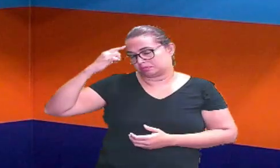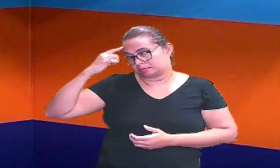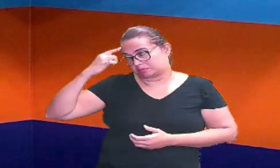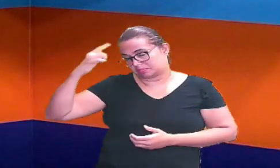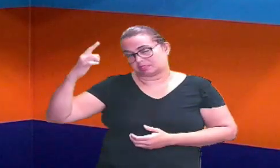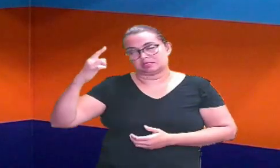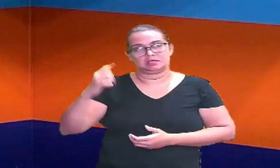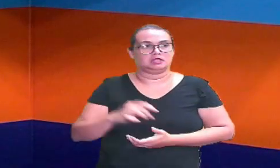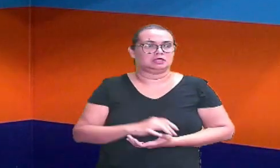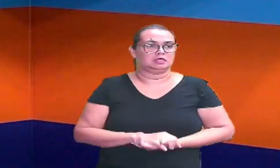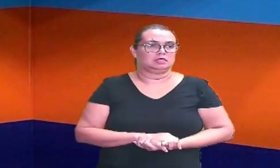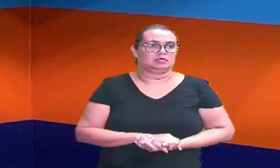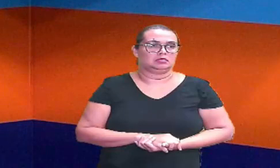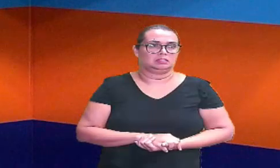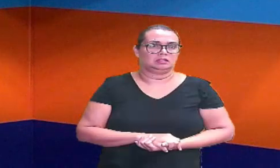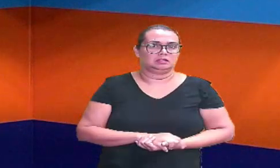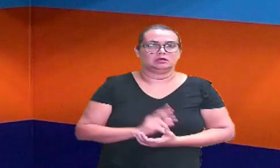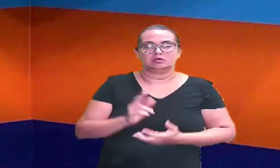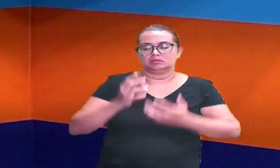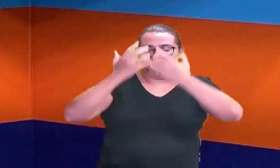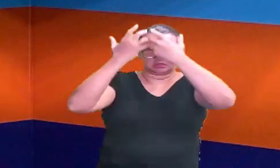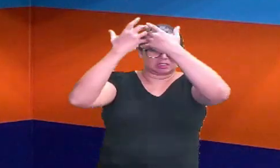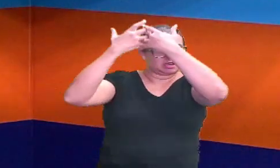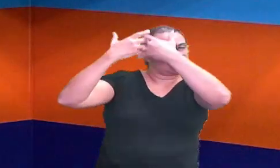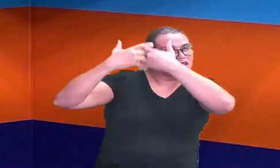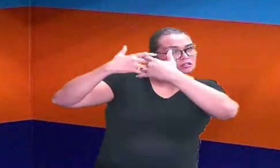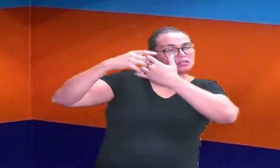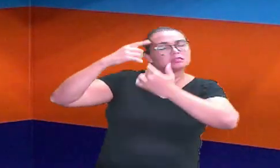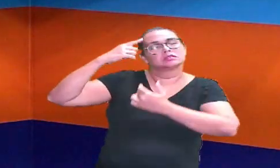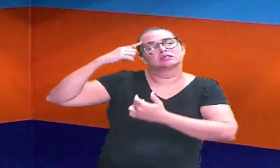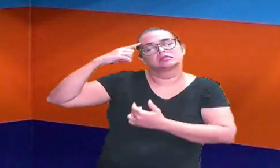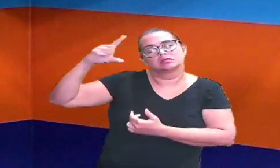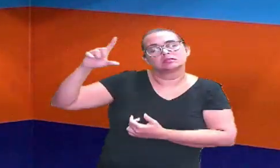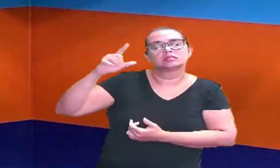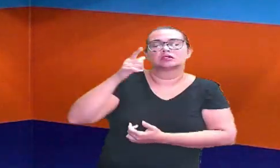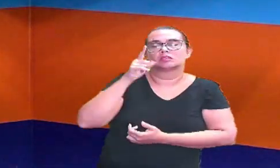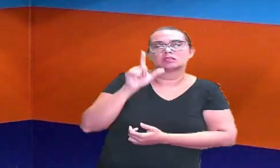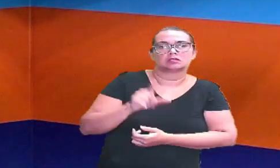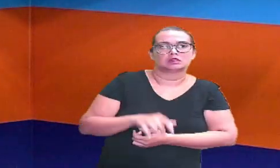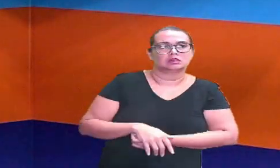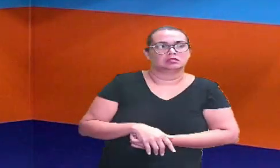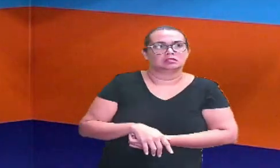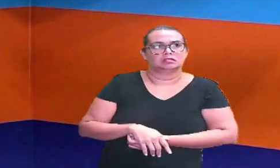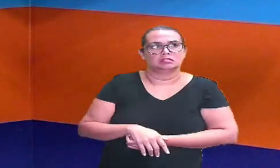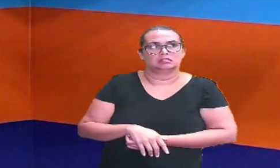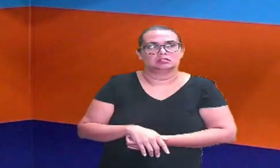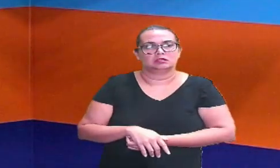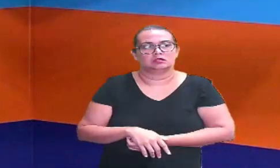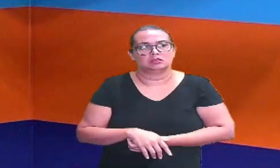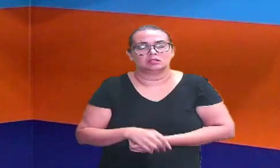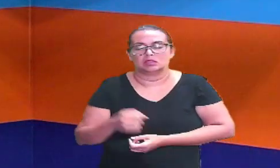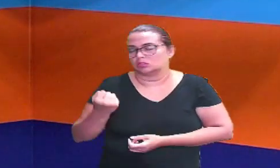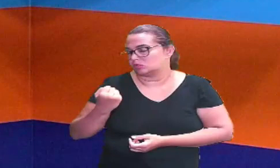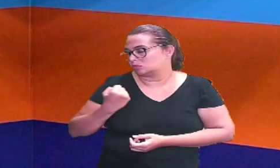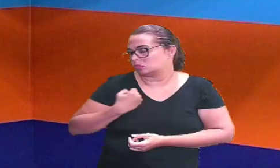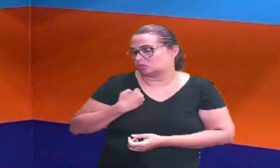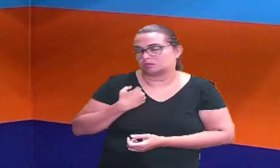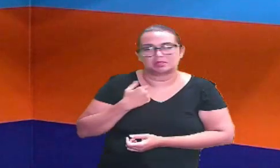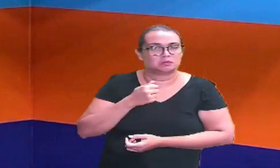só pelo raciocínio, sem cálculos, sem